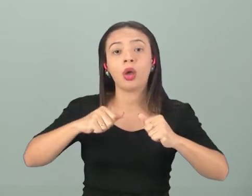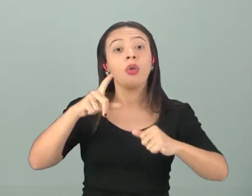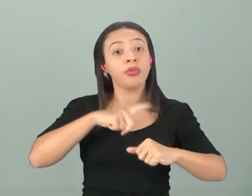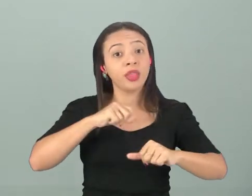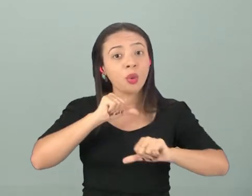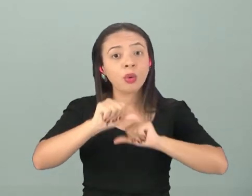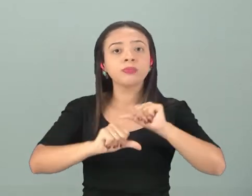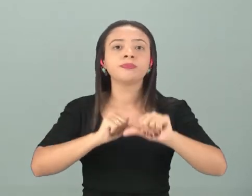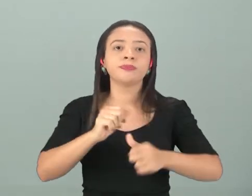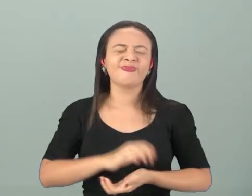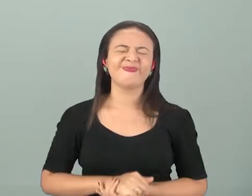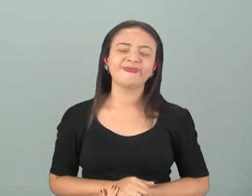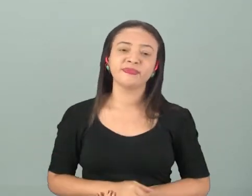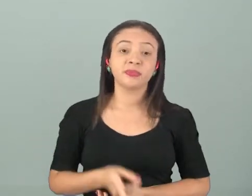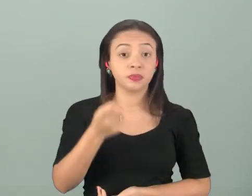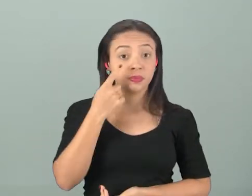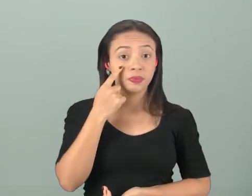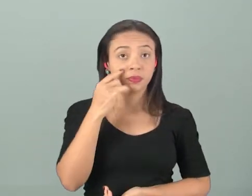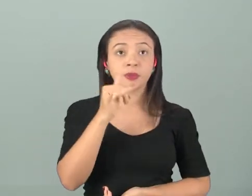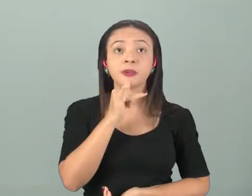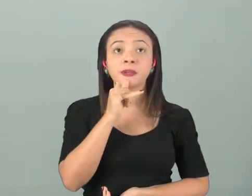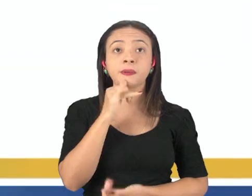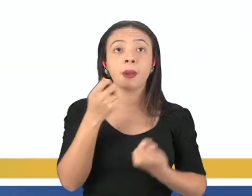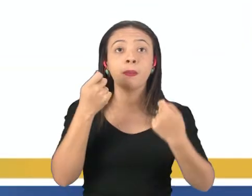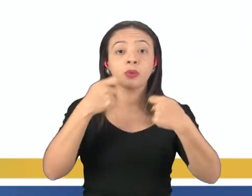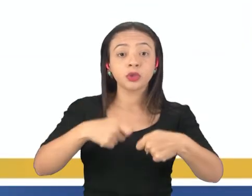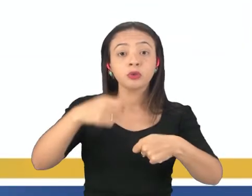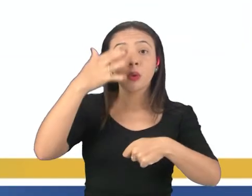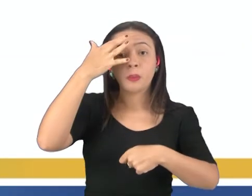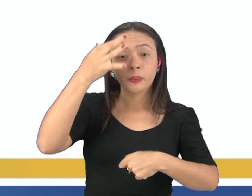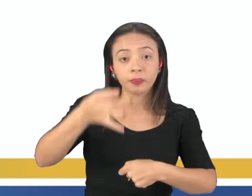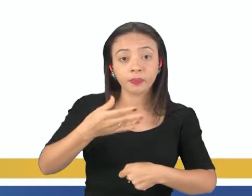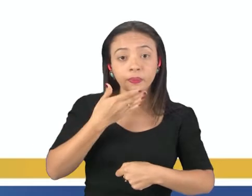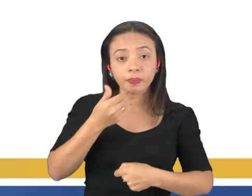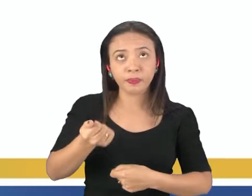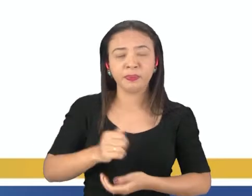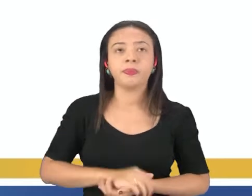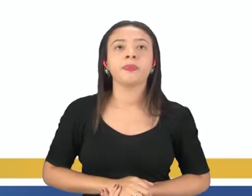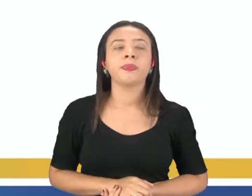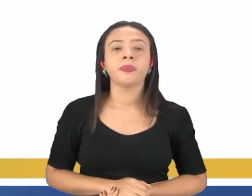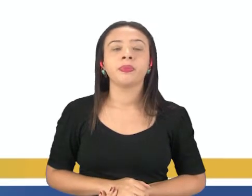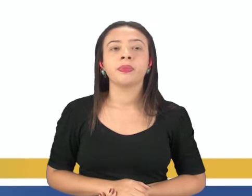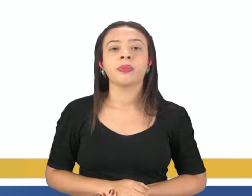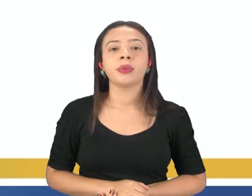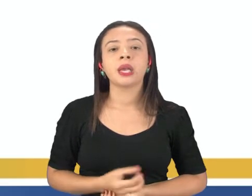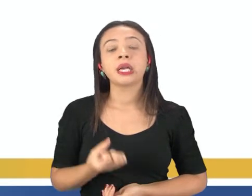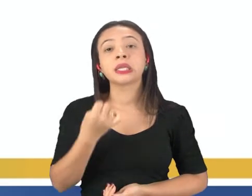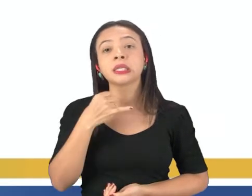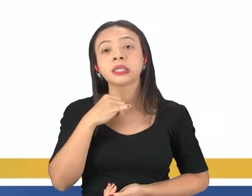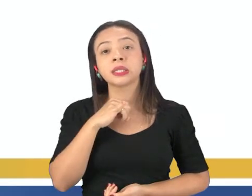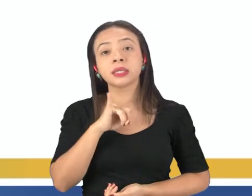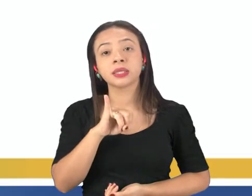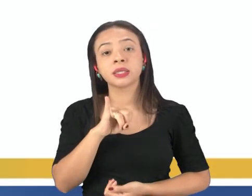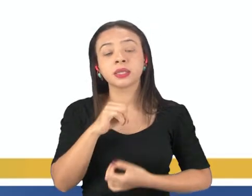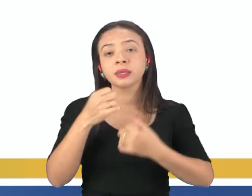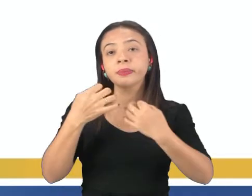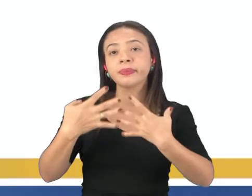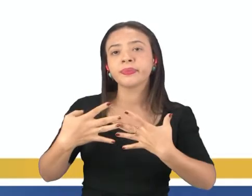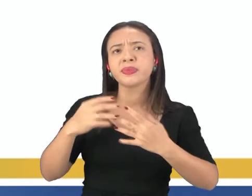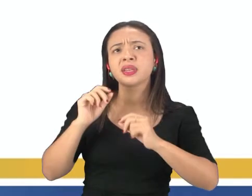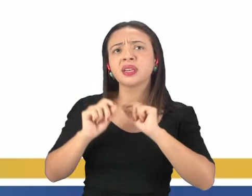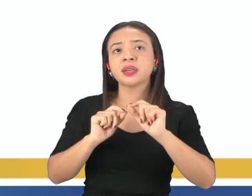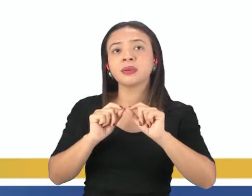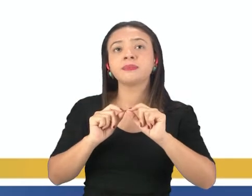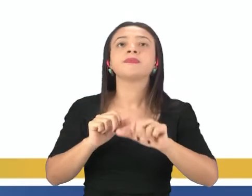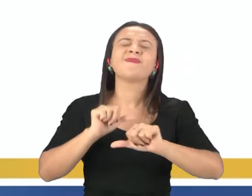modificação. Vamos ver aí alguns exemplos onde a gente pode entender melhor isso. Quando eu falo, e também para deixar claro, quando eu